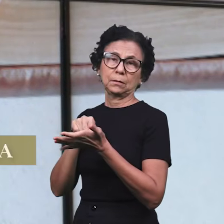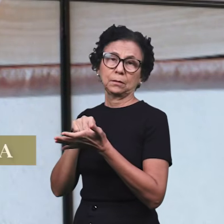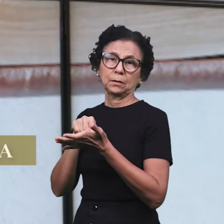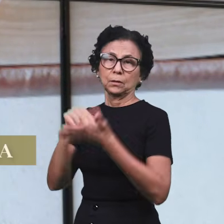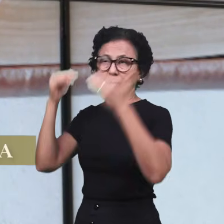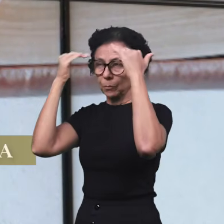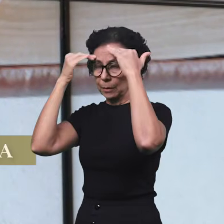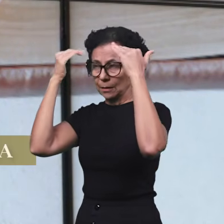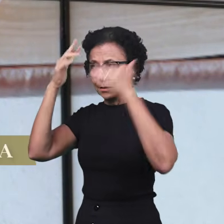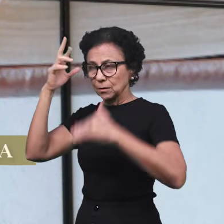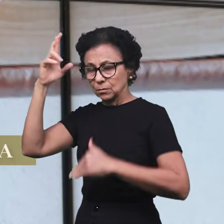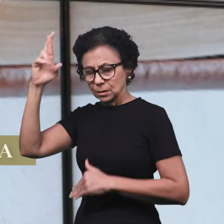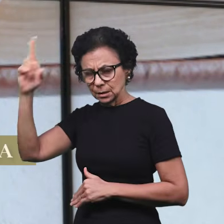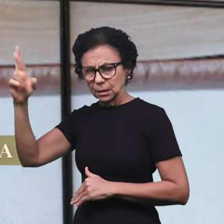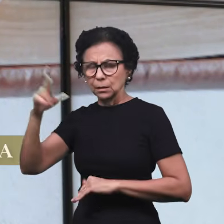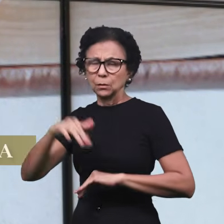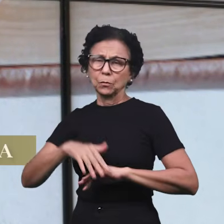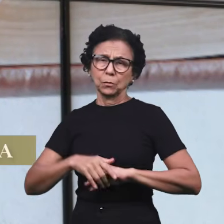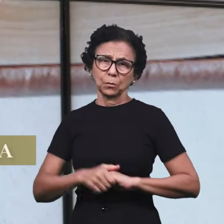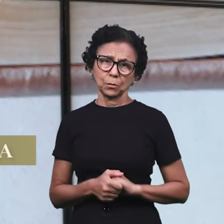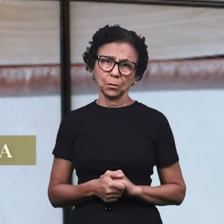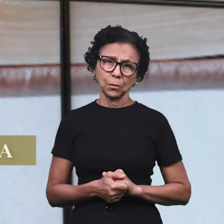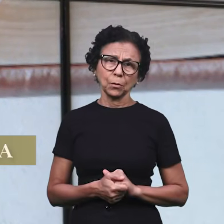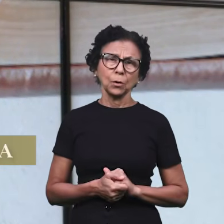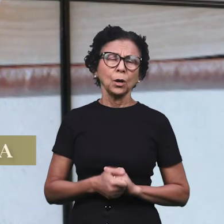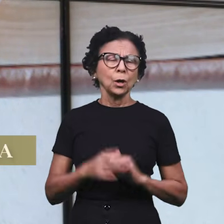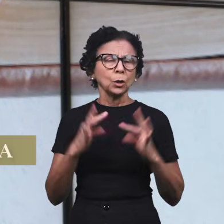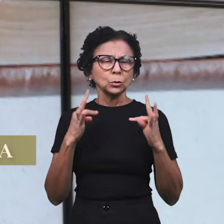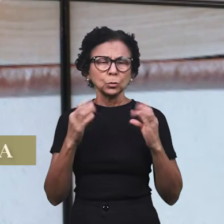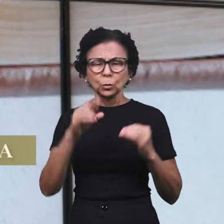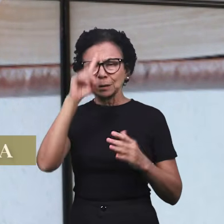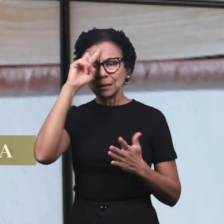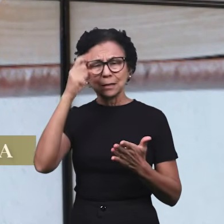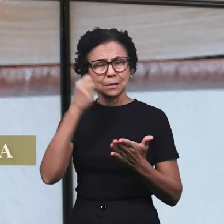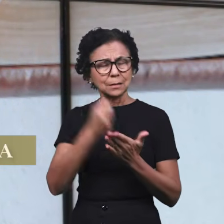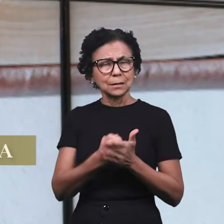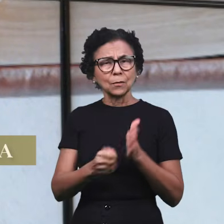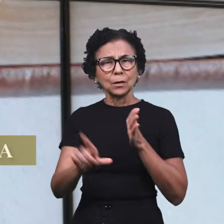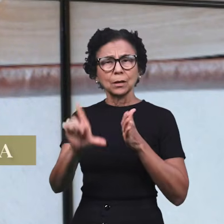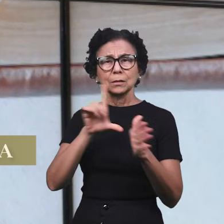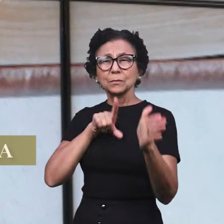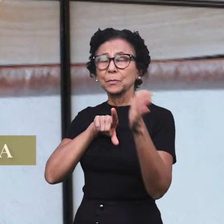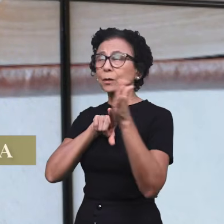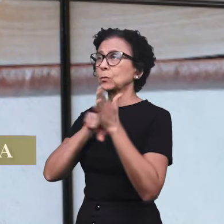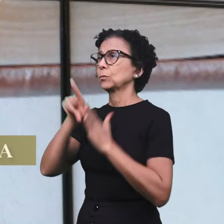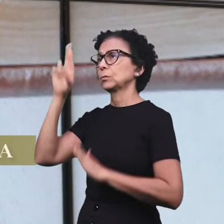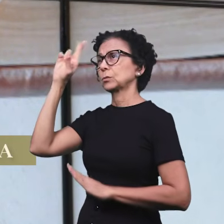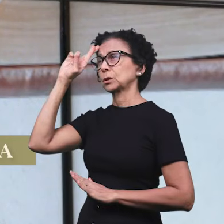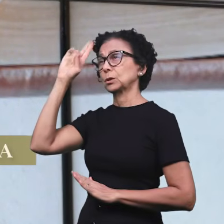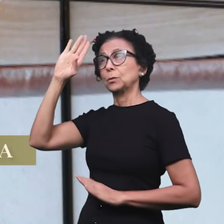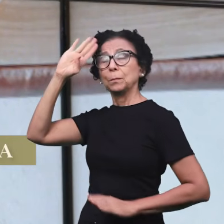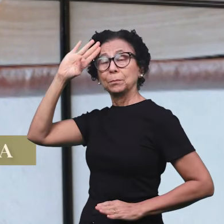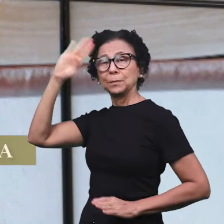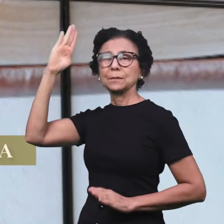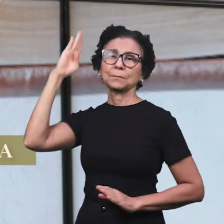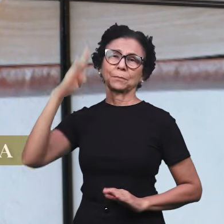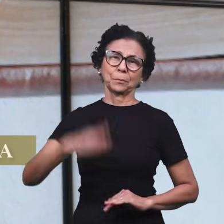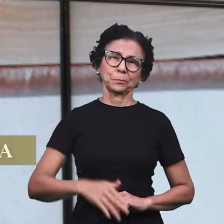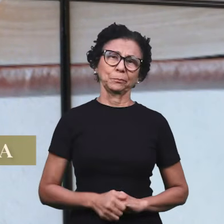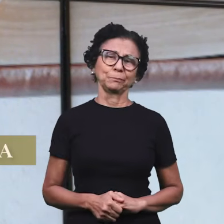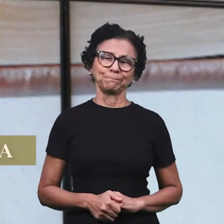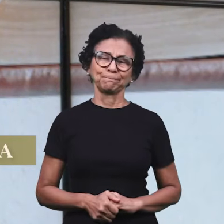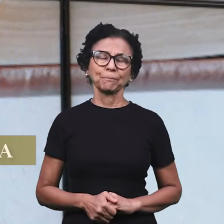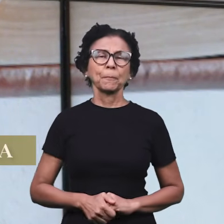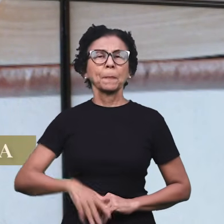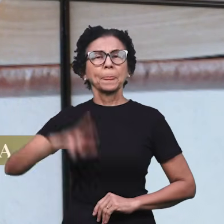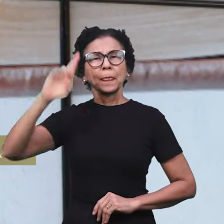sua vida, é dar ao Senhor o destaque que Ele merece, porque essa casa só vai permanecer de pé se ela estiver